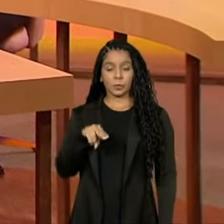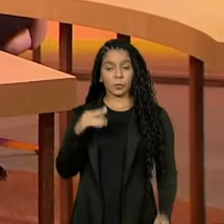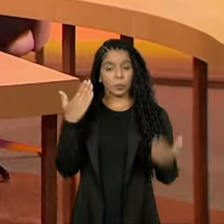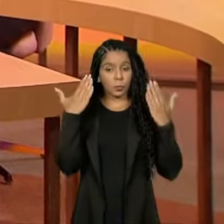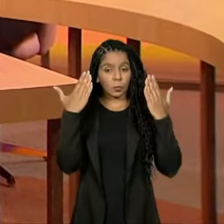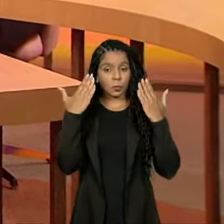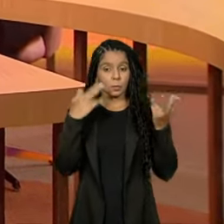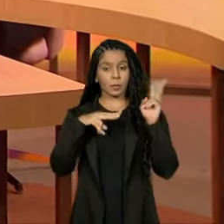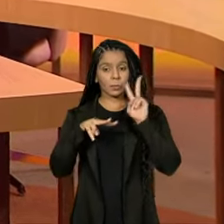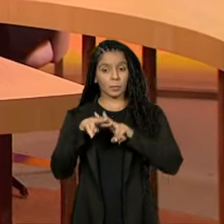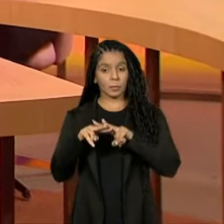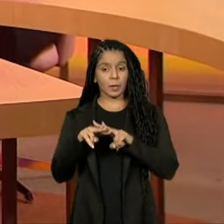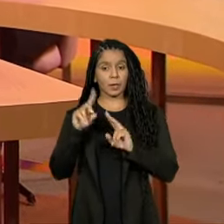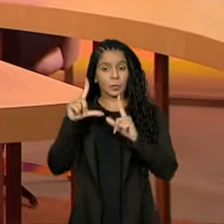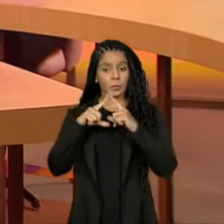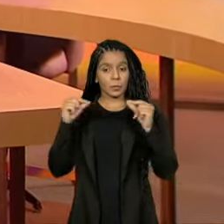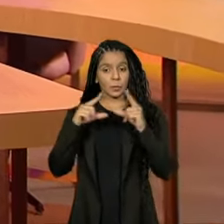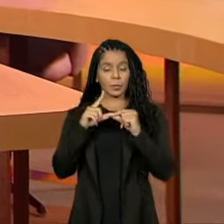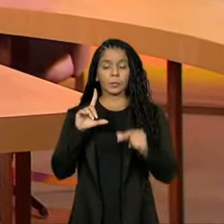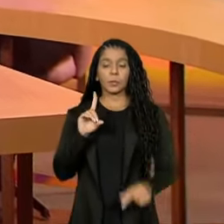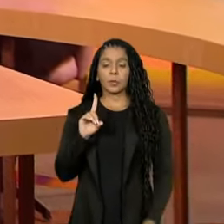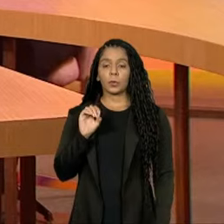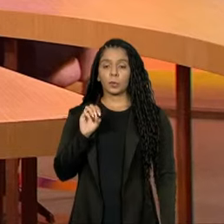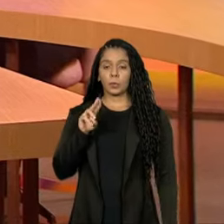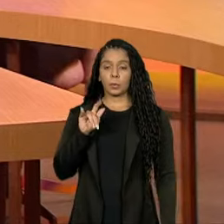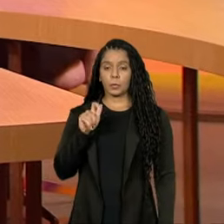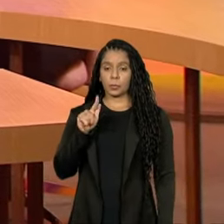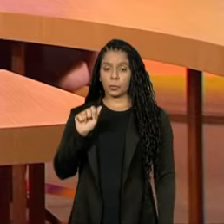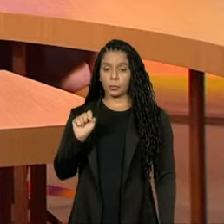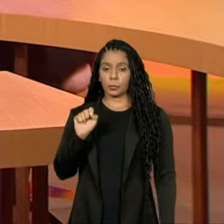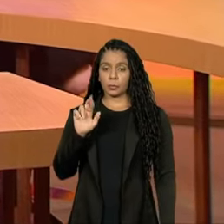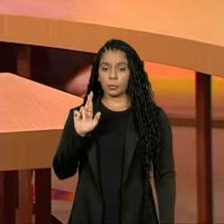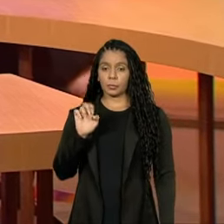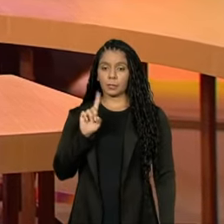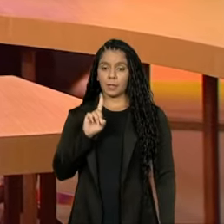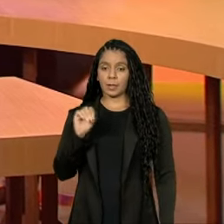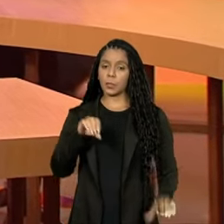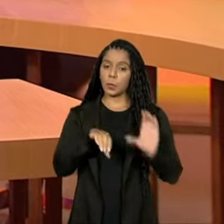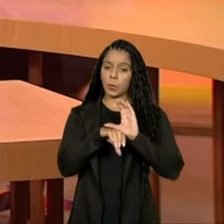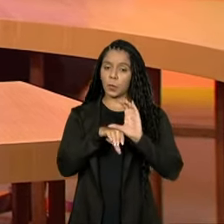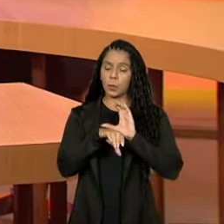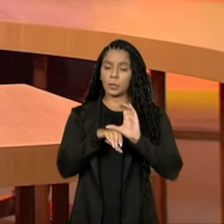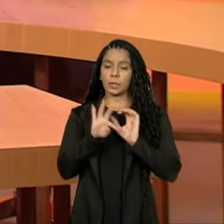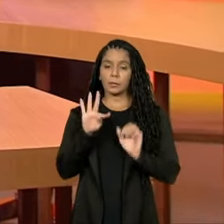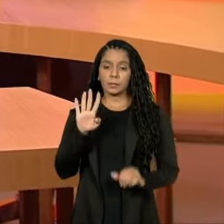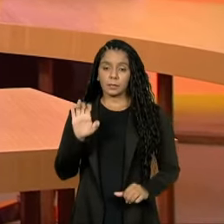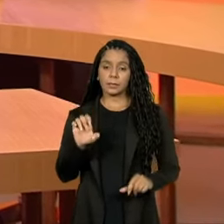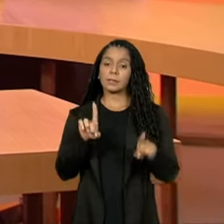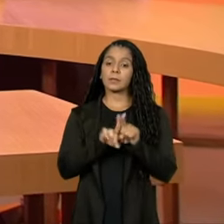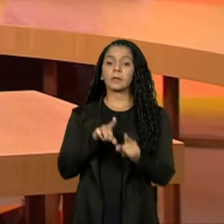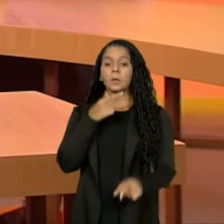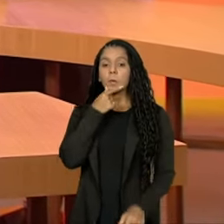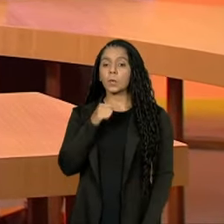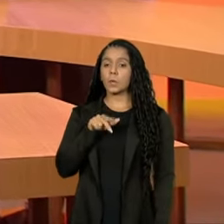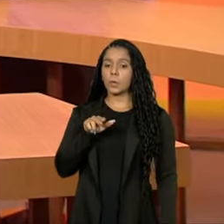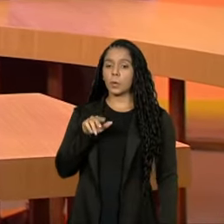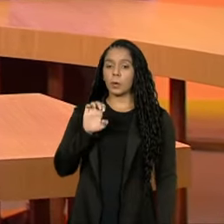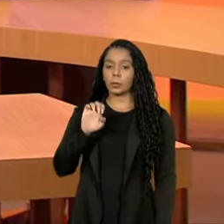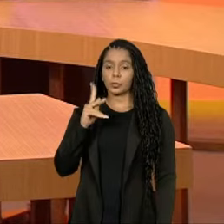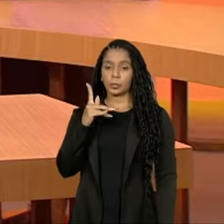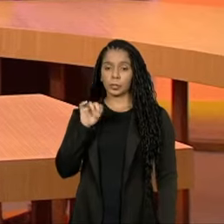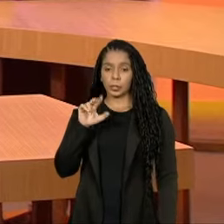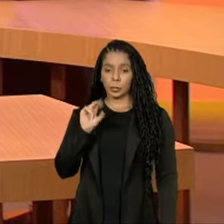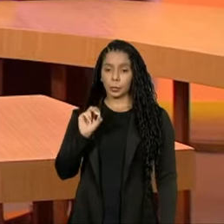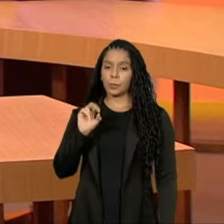Domingos Brazão, conselheiro do Tribunal de Contas do Rio de Janeiro, o irmão dele, deputado federal Chiquinho Brazão, e o delegado